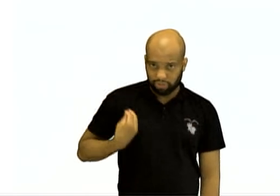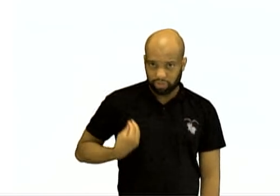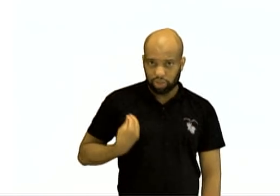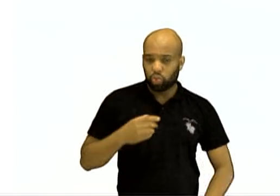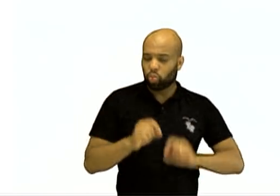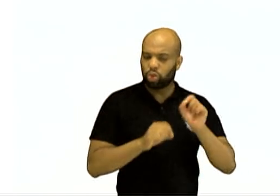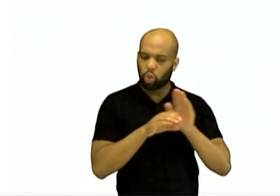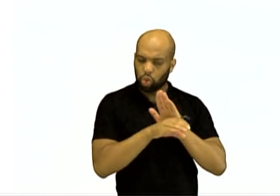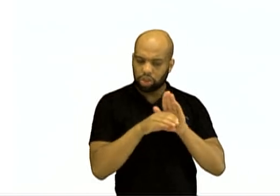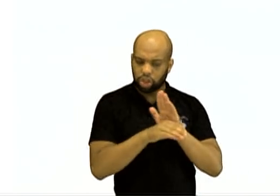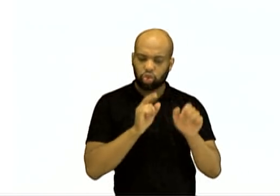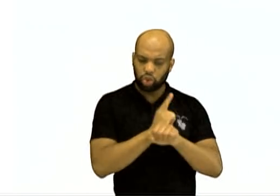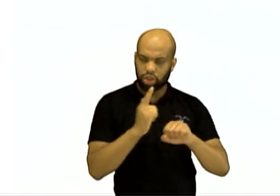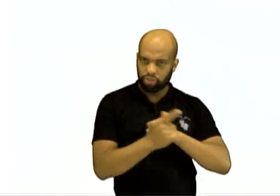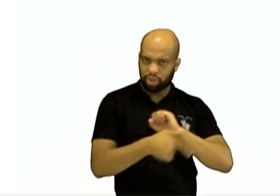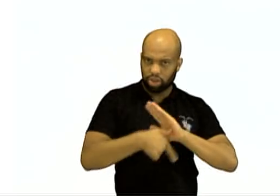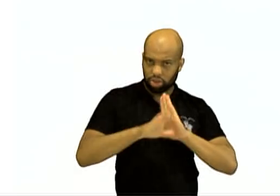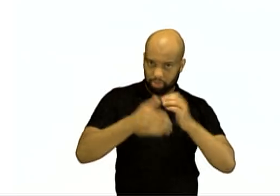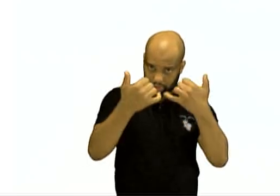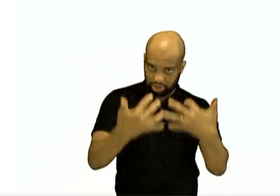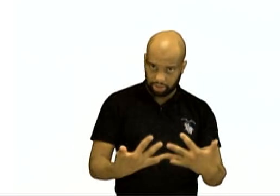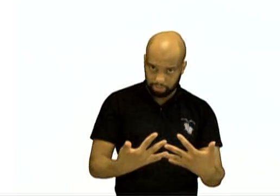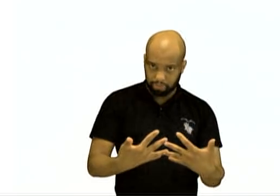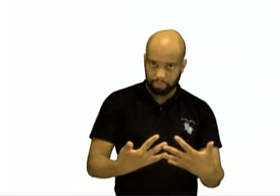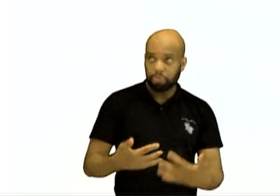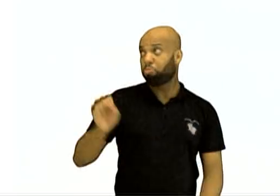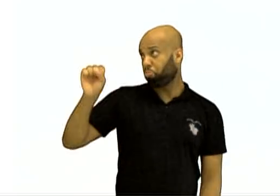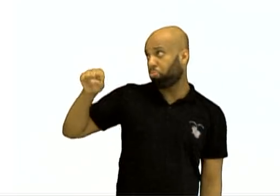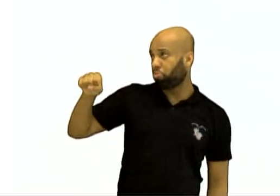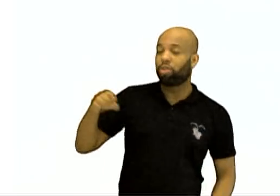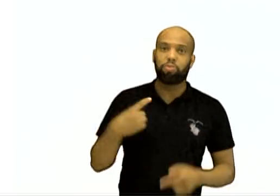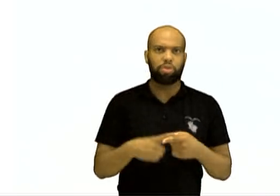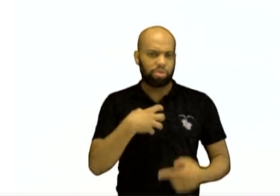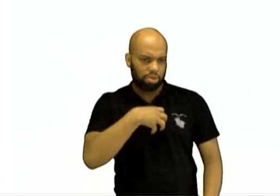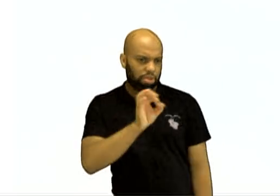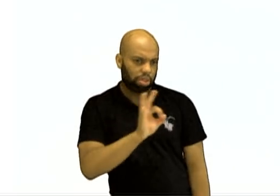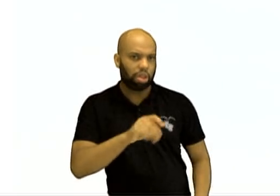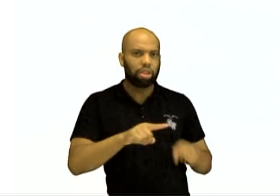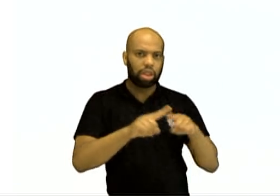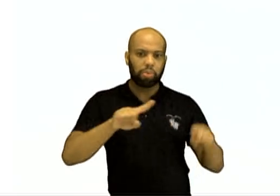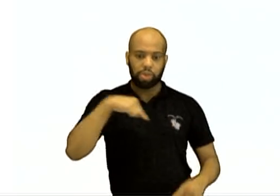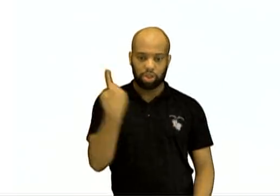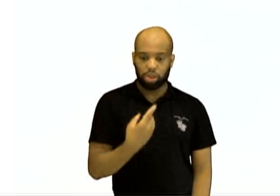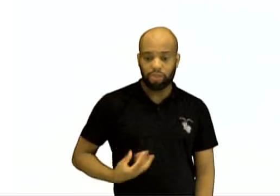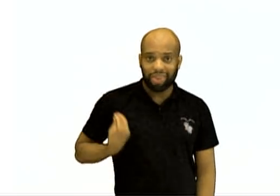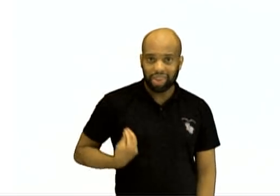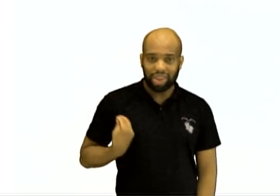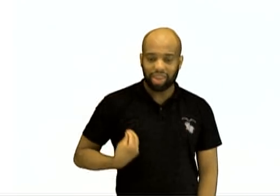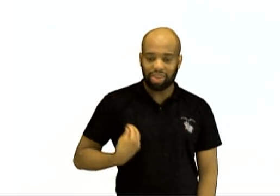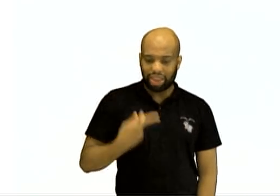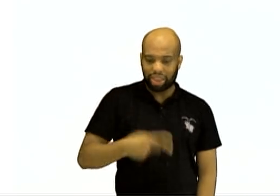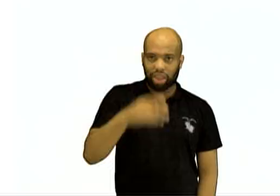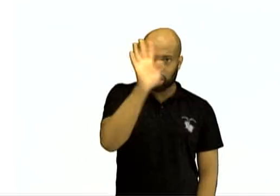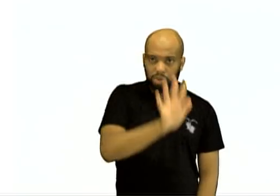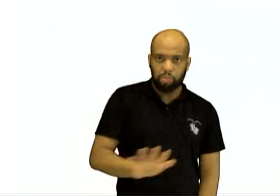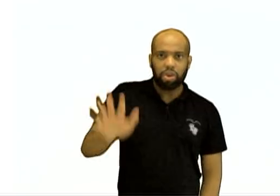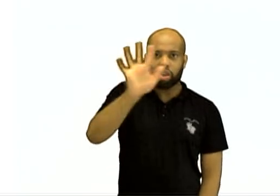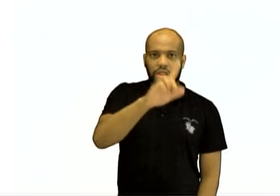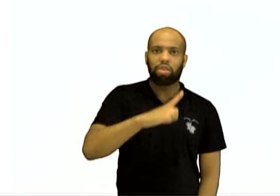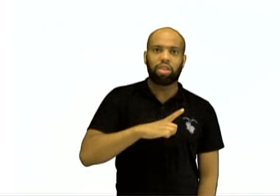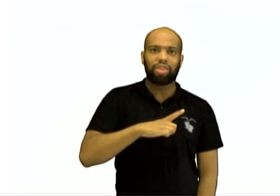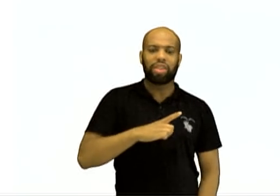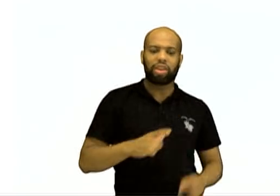conceitos geográficos já citados? Sim, pode ser que a gente não sinta a presença deles, mas nós habitamos no território, fazemos parte da